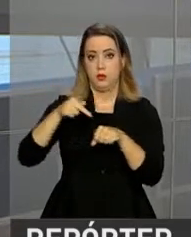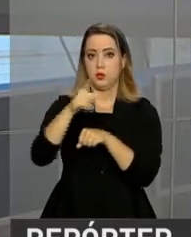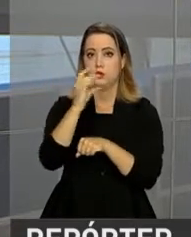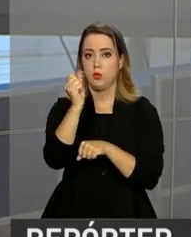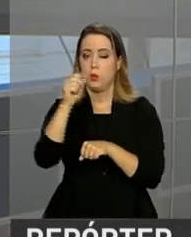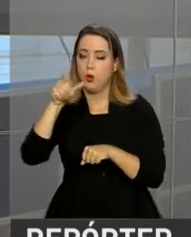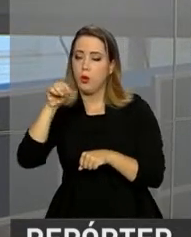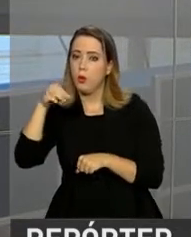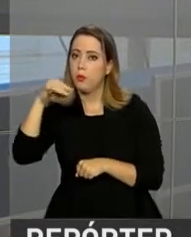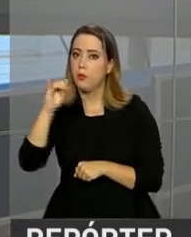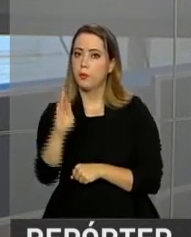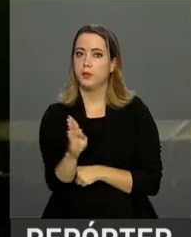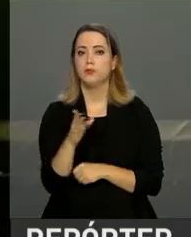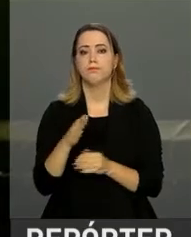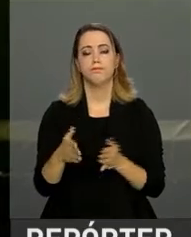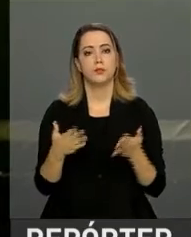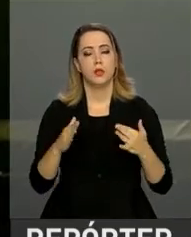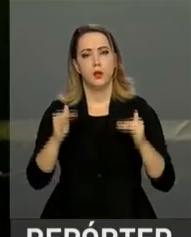avião da Chapecoense.